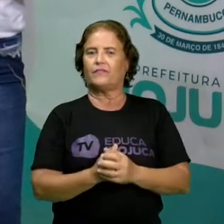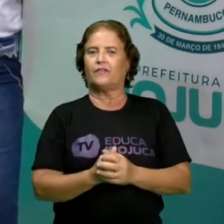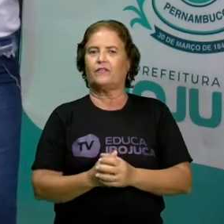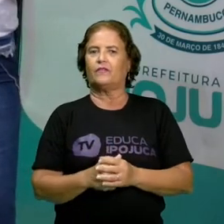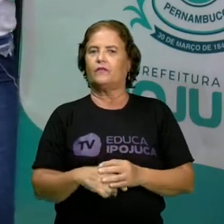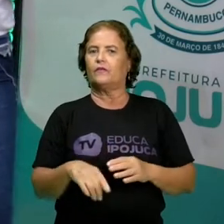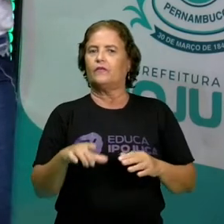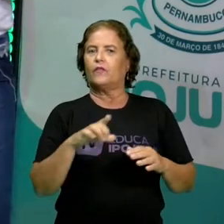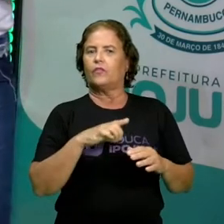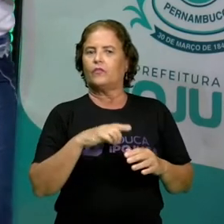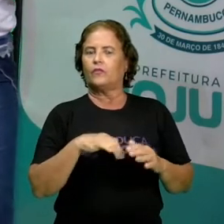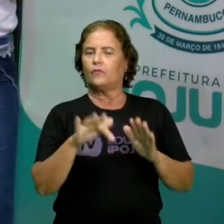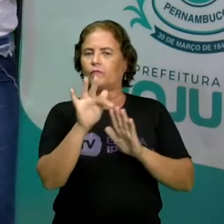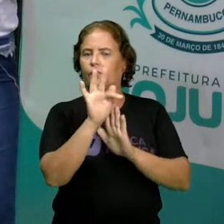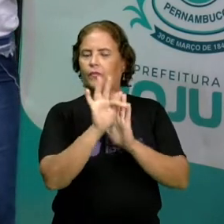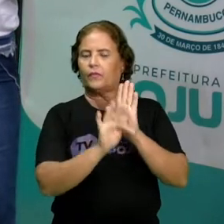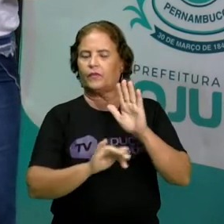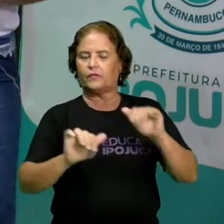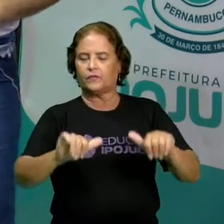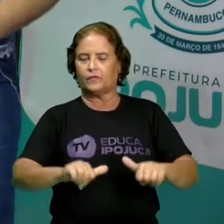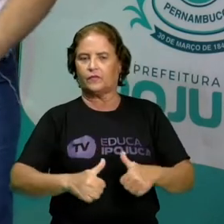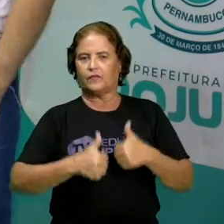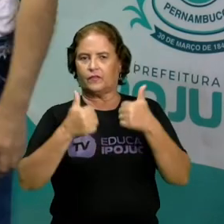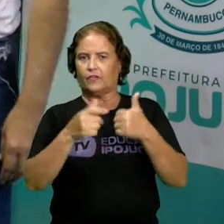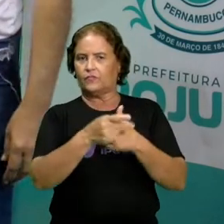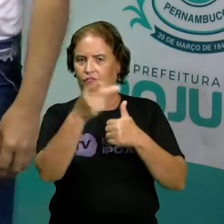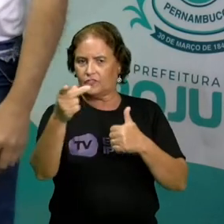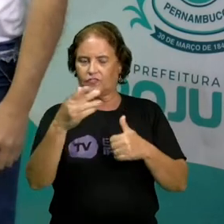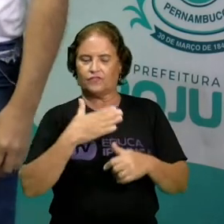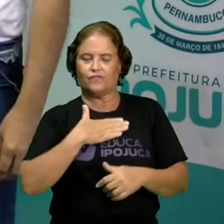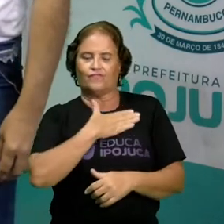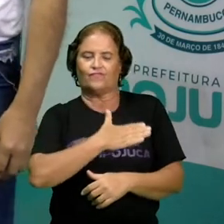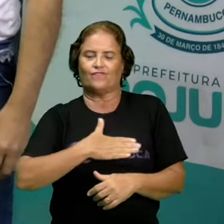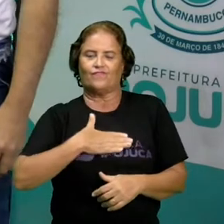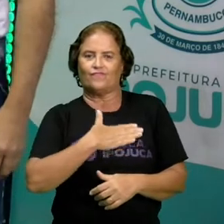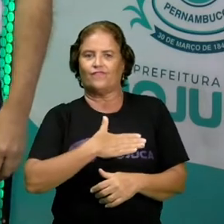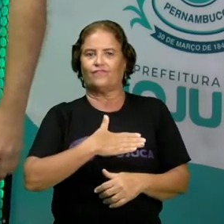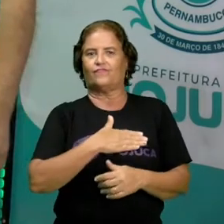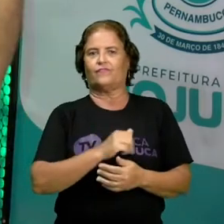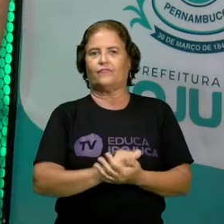trouxe um texto muito legal e vocês vão amar.